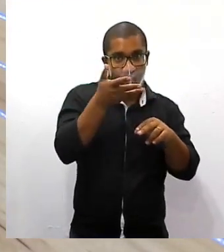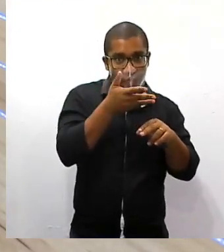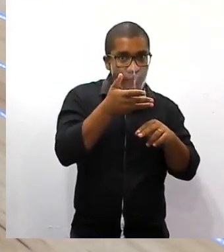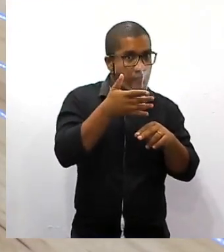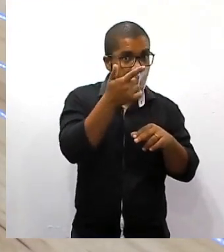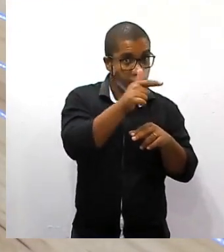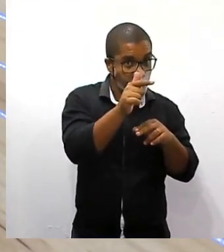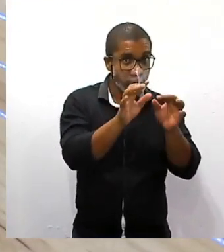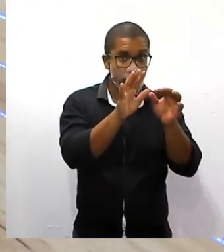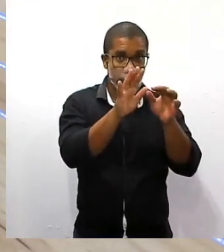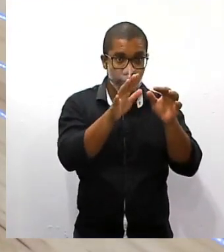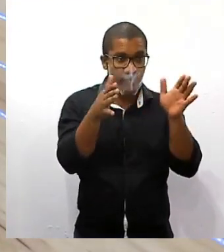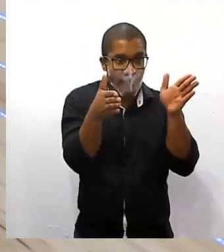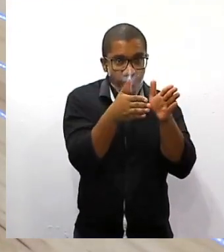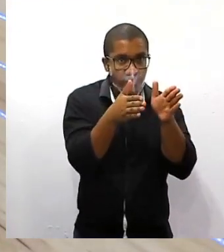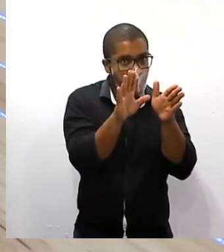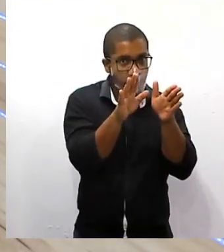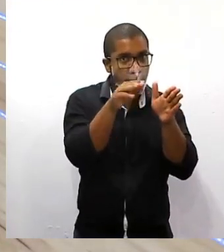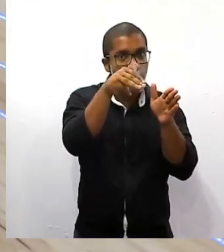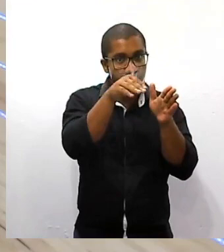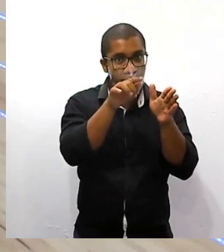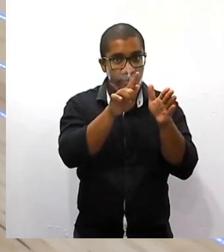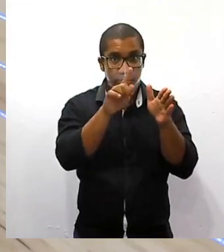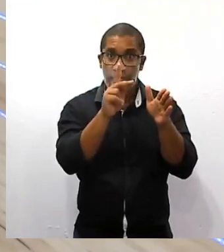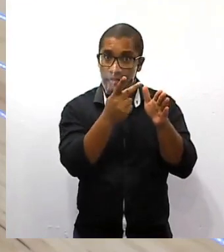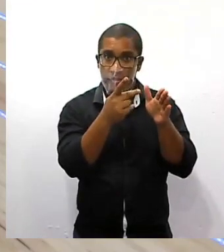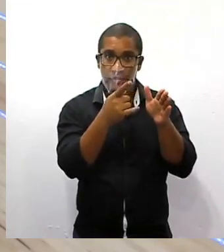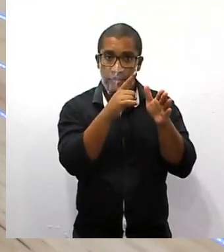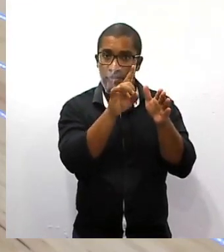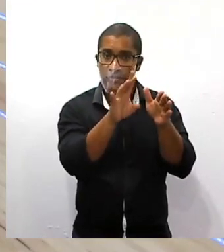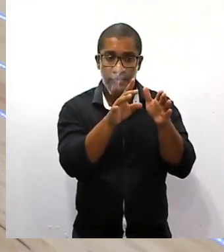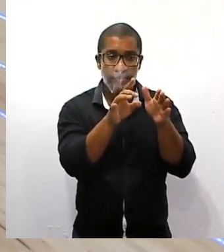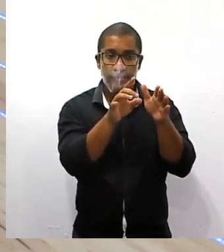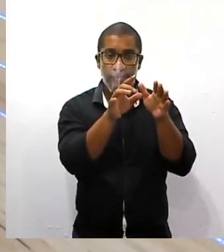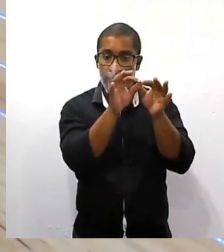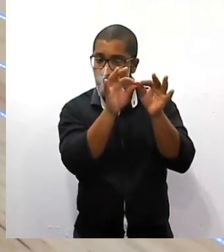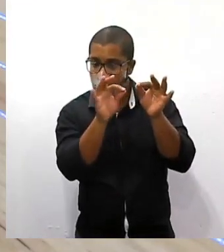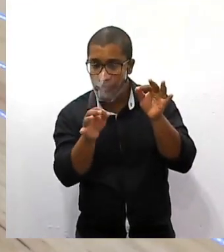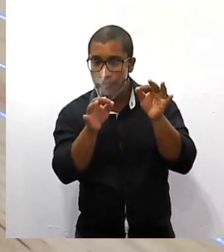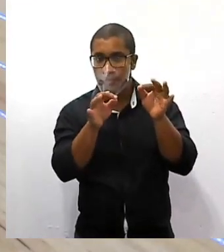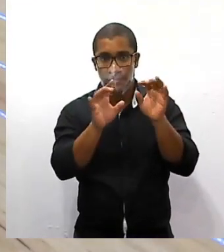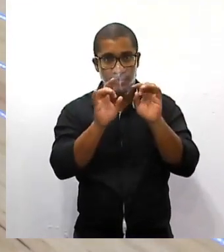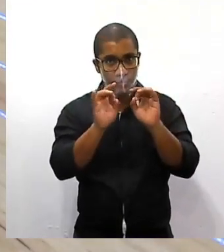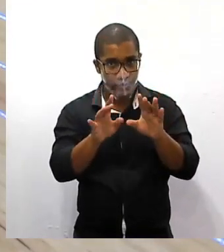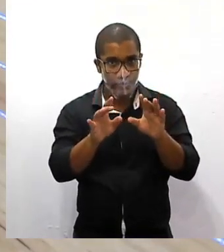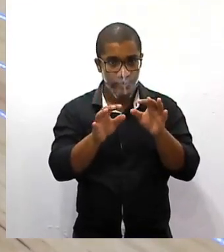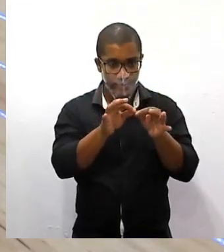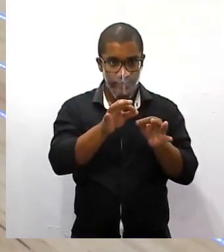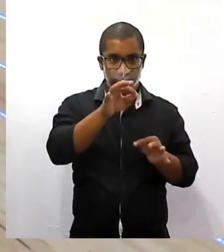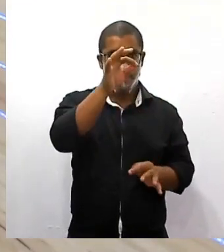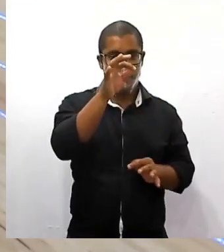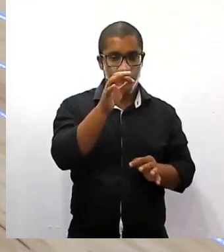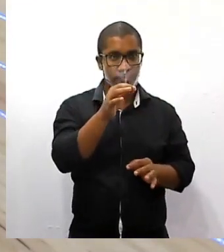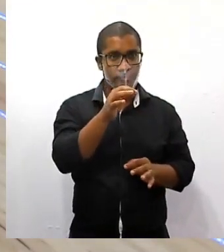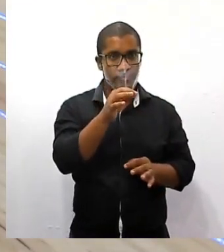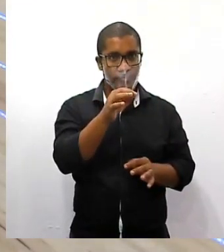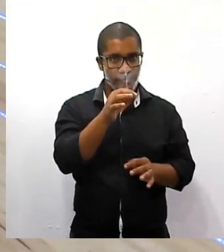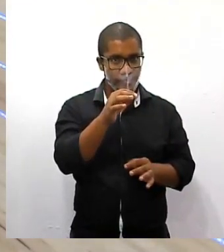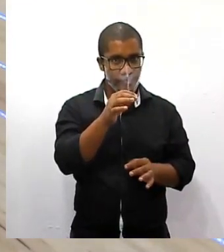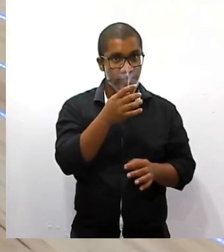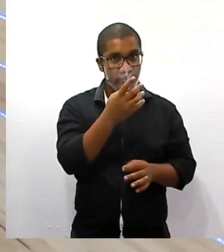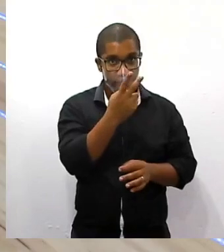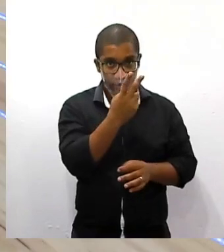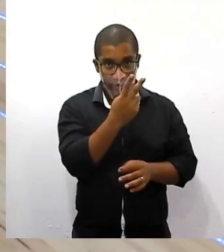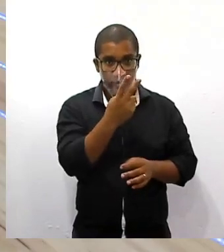tem altura, mgh. Veja que você tem a massa do garoto, que é 20, veja que você tem a altura, que é 2, e com isso você